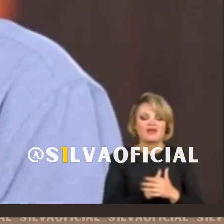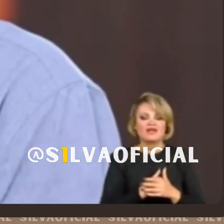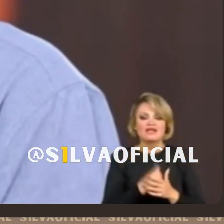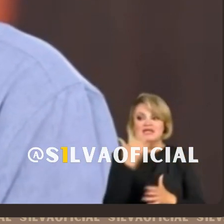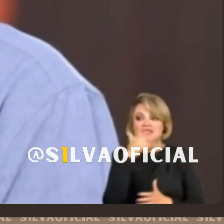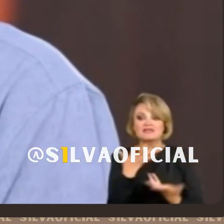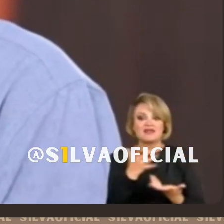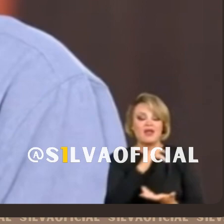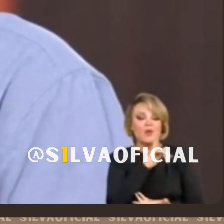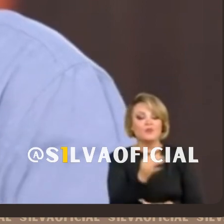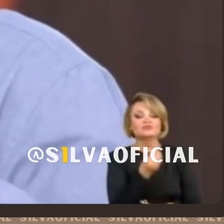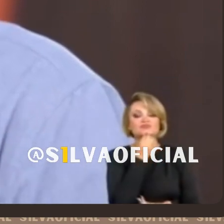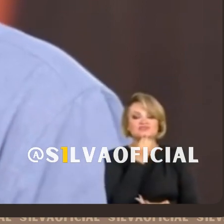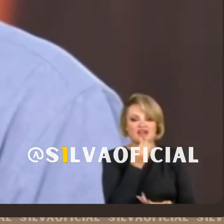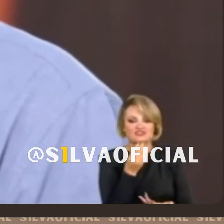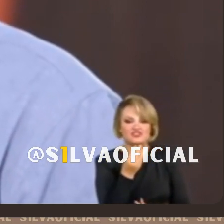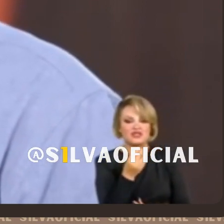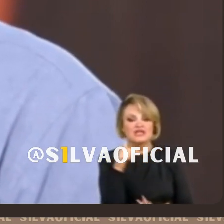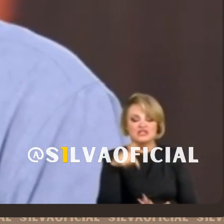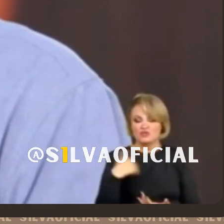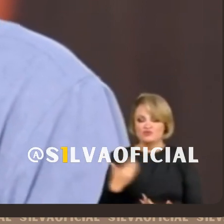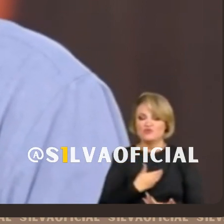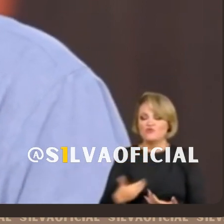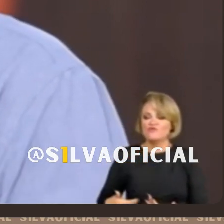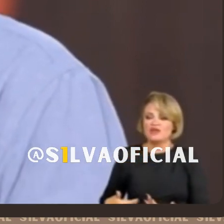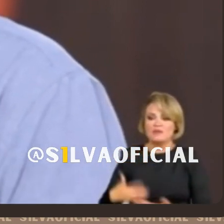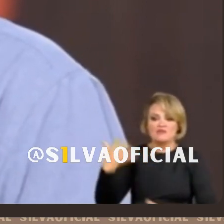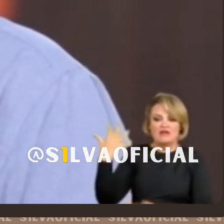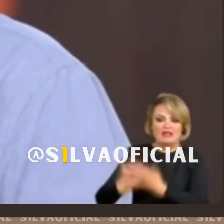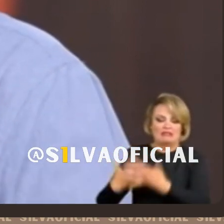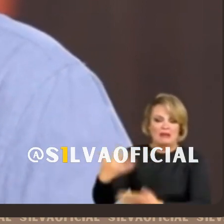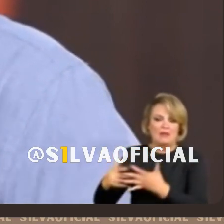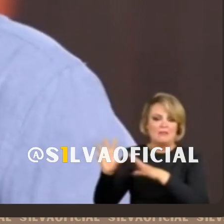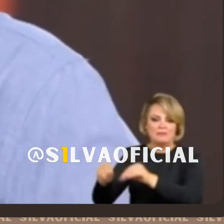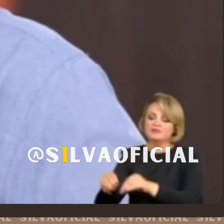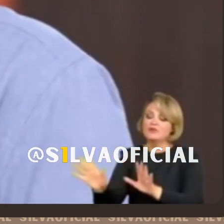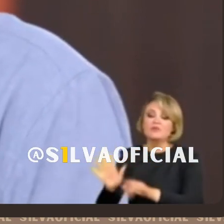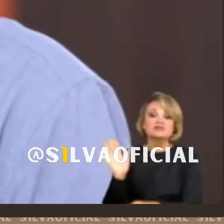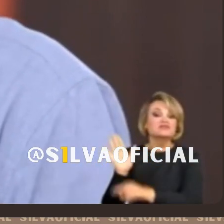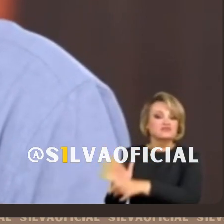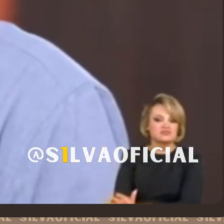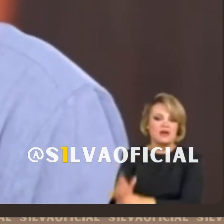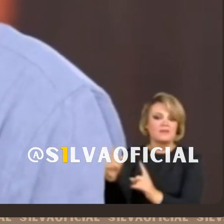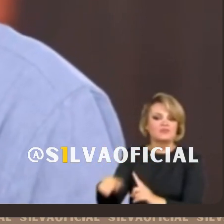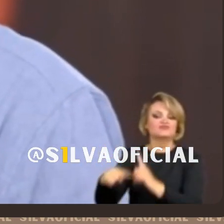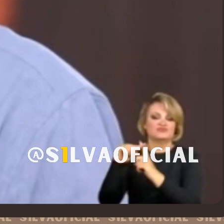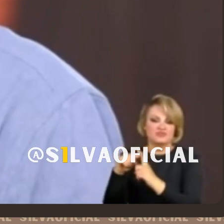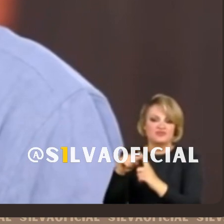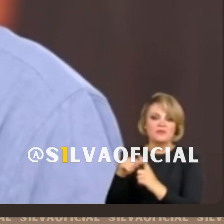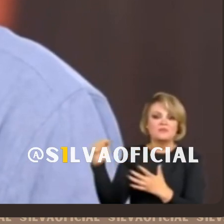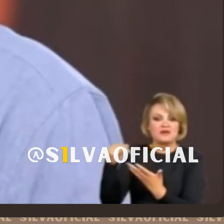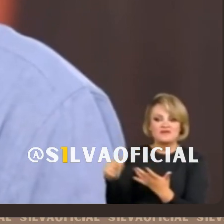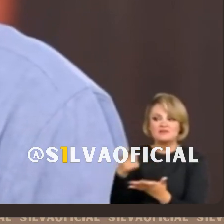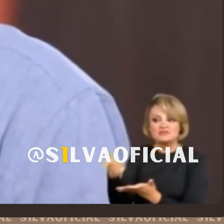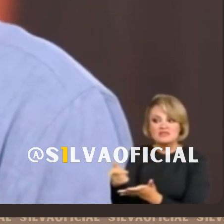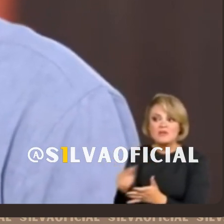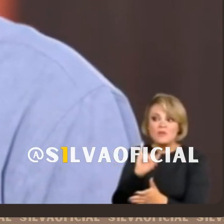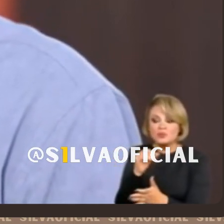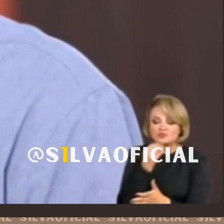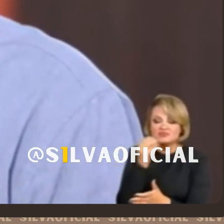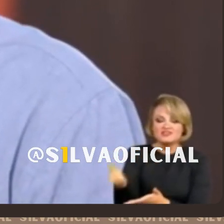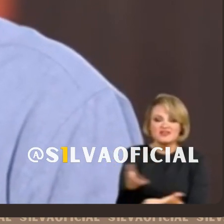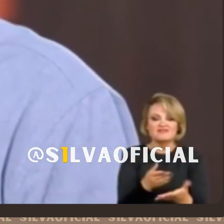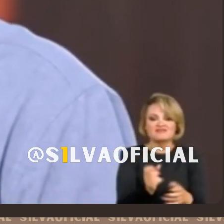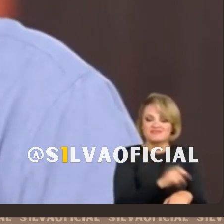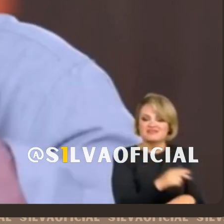interferir negativamente, é interferir positivamente, criando condições dessa meninada poder estudar adequadamente. Por isso é que nós